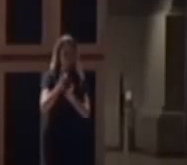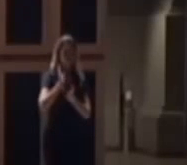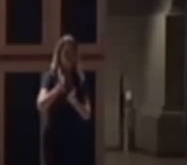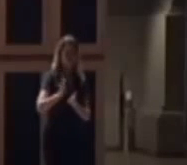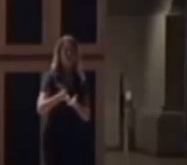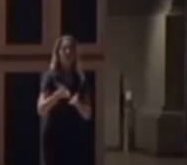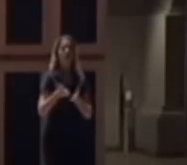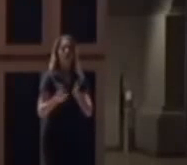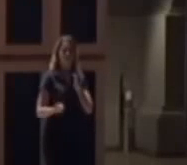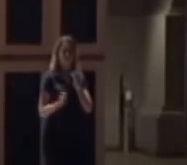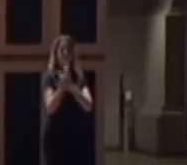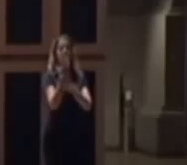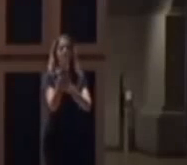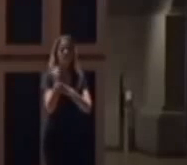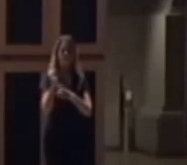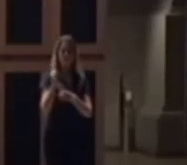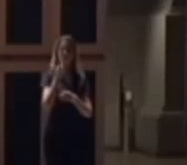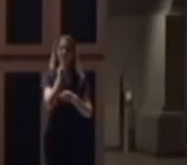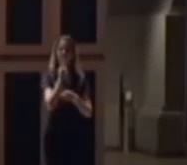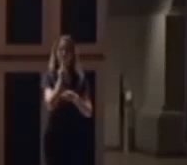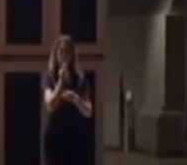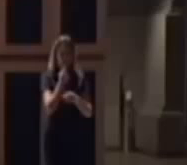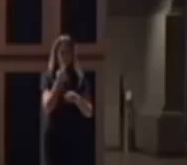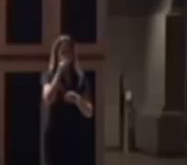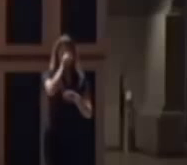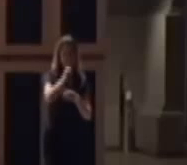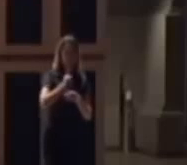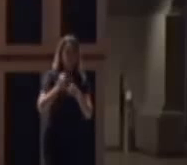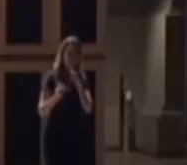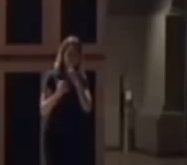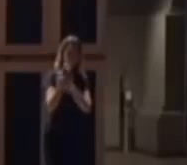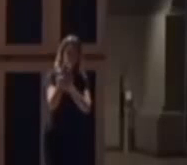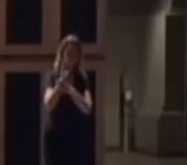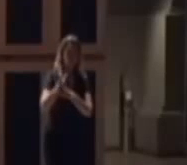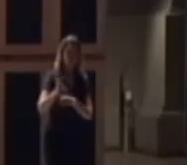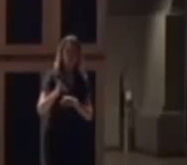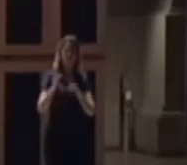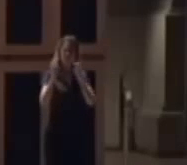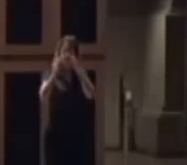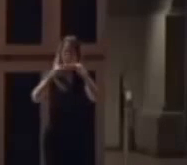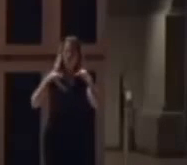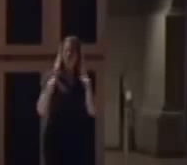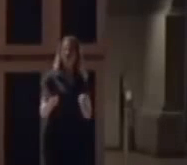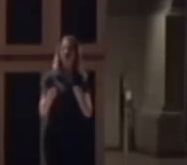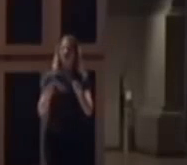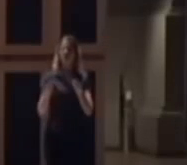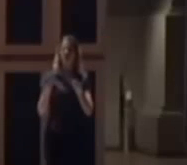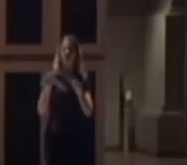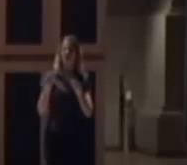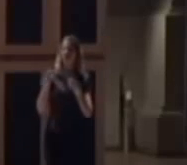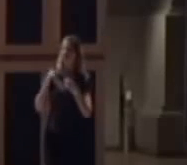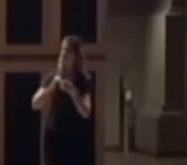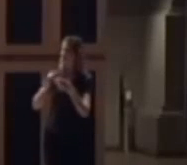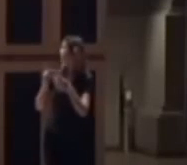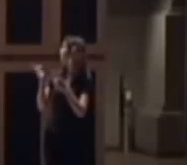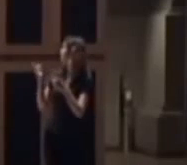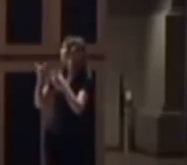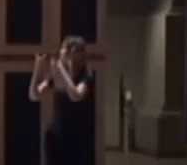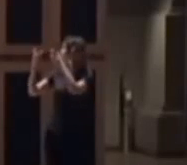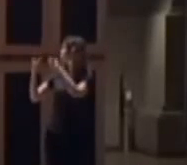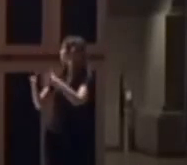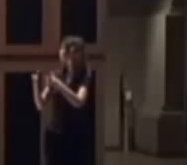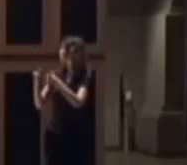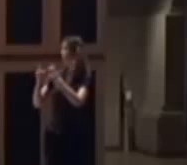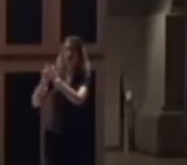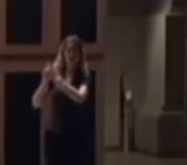está em implantação. São espaços dos mais diversos, desde museus temáticos até o próprio Palácio da Liberdade hoje